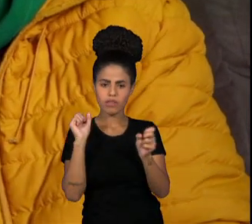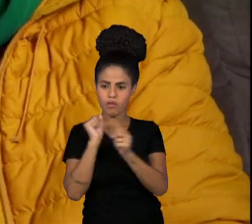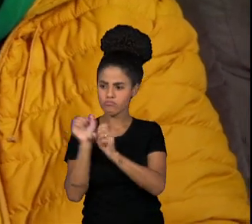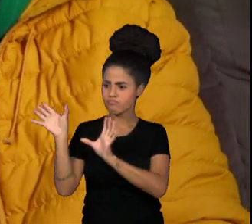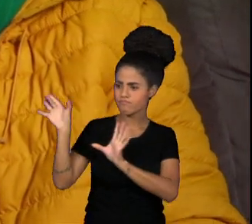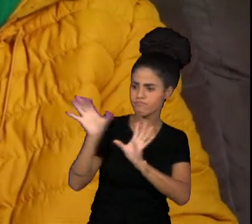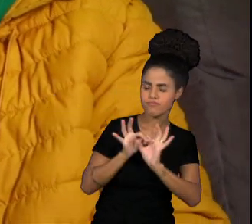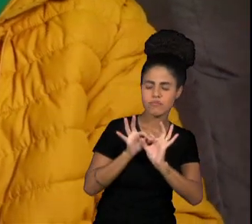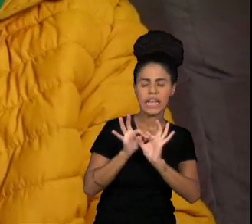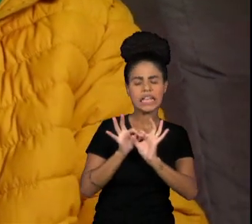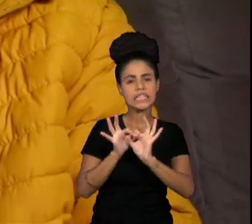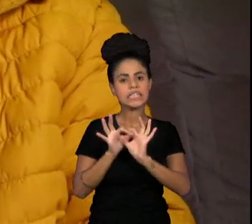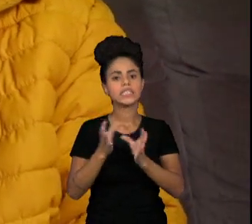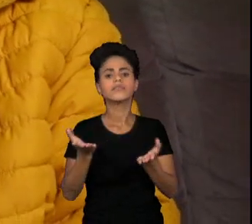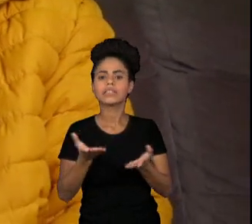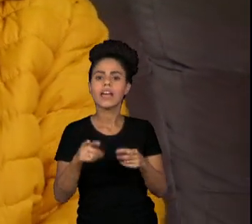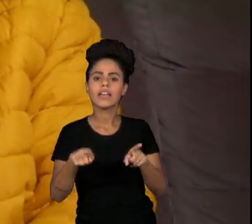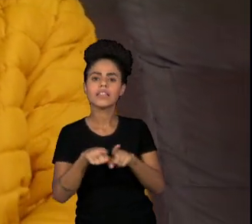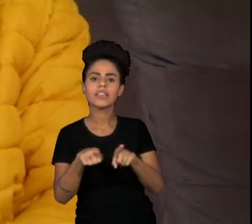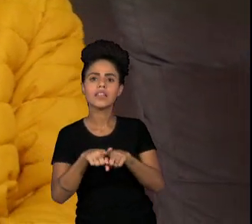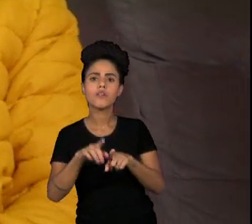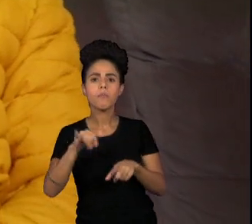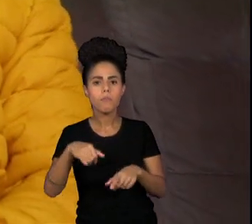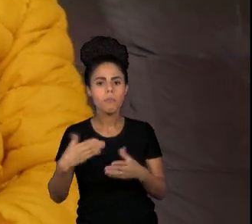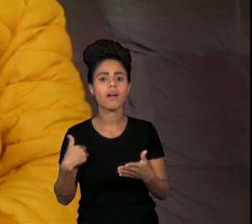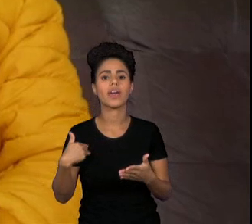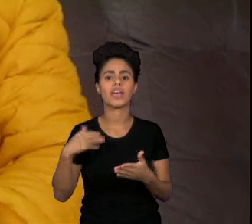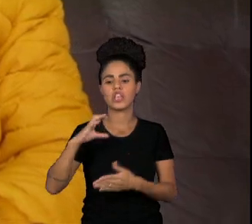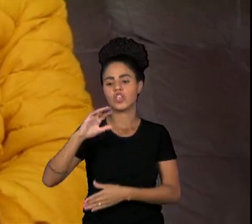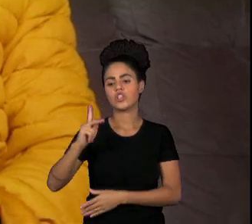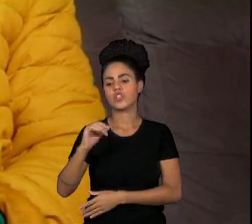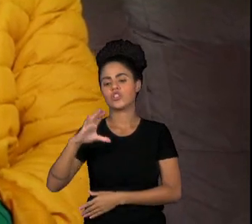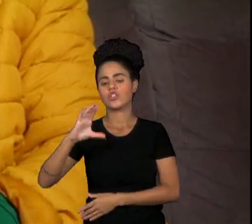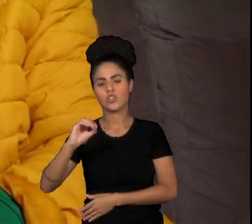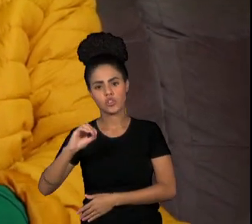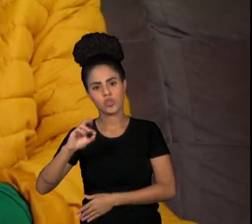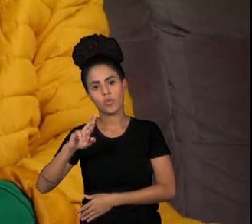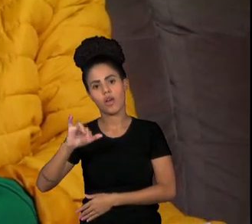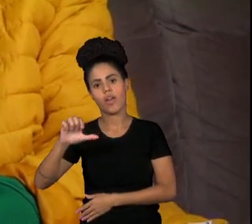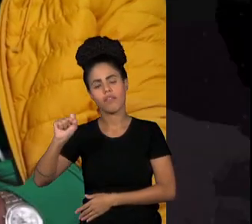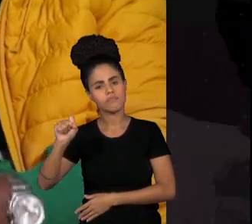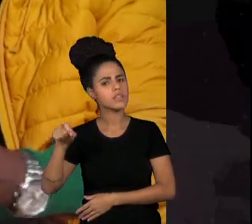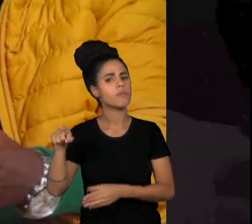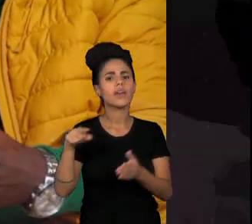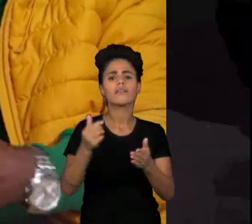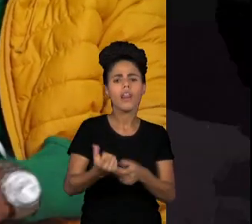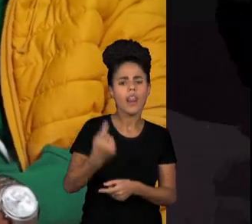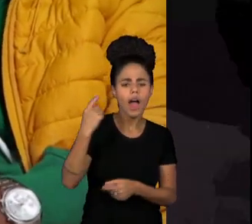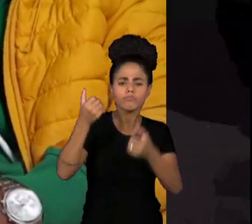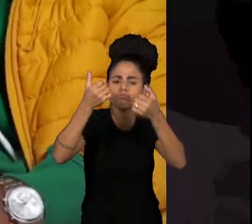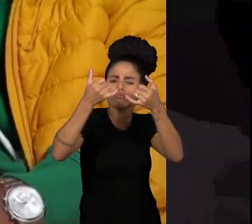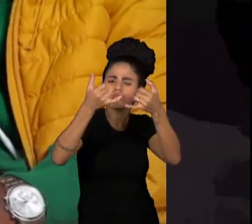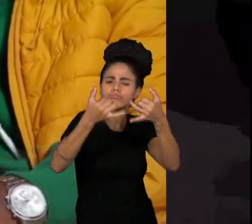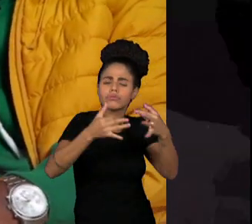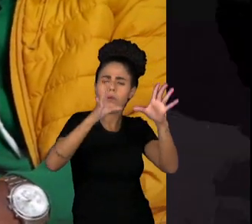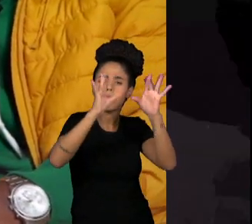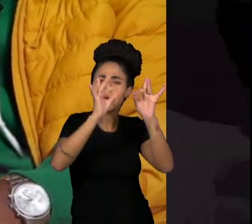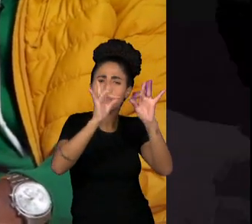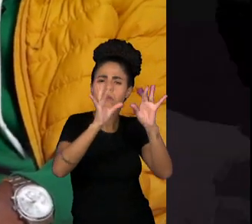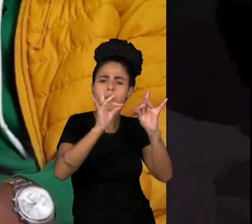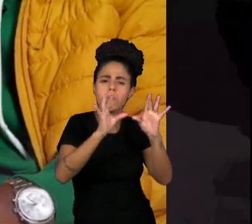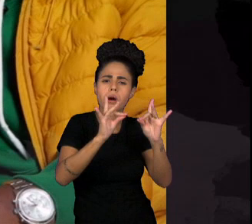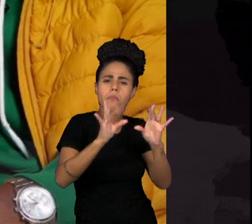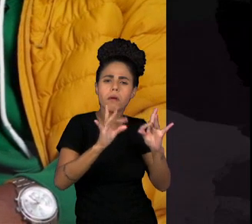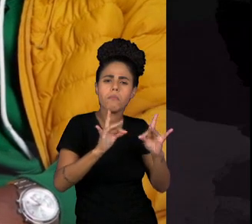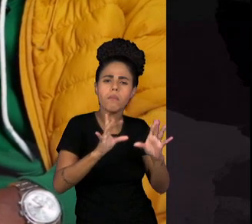né? E Galanga, por sua vez, era o nome de Chico Rei, que foi um abolicionista, conta a história que ele